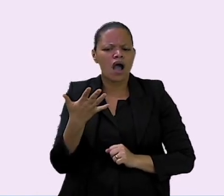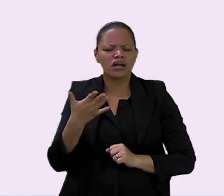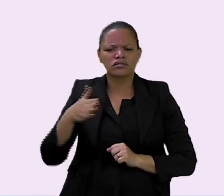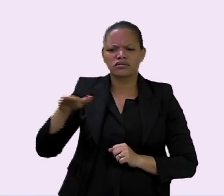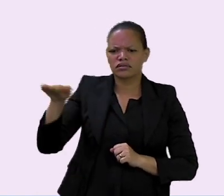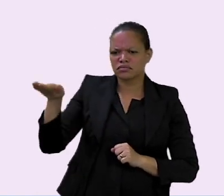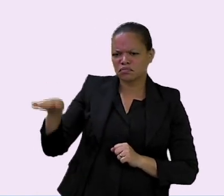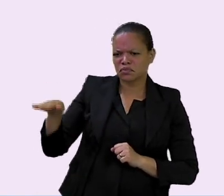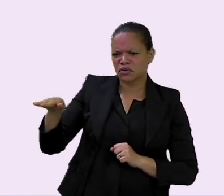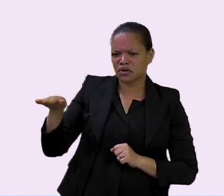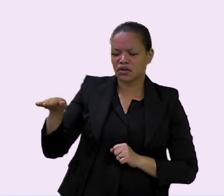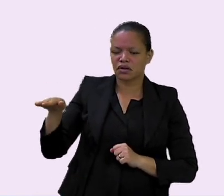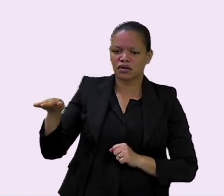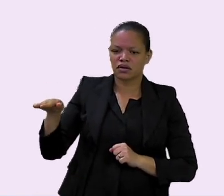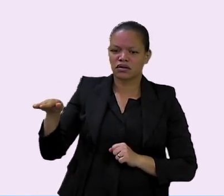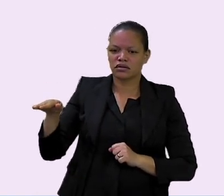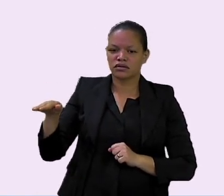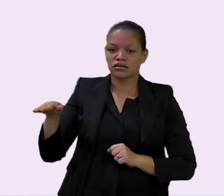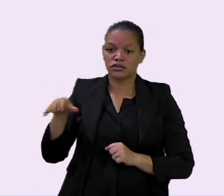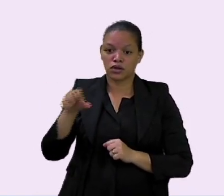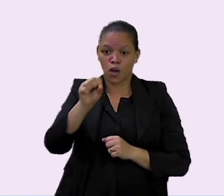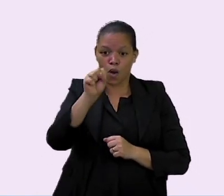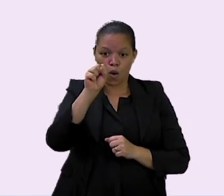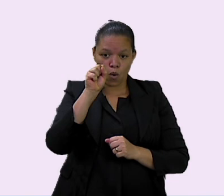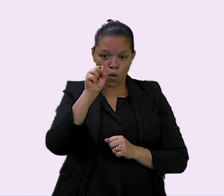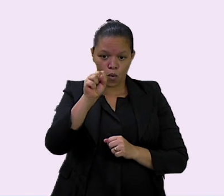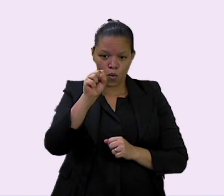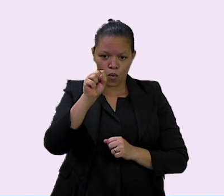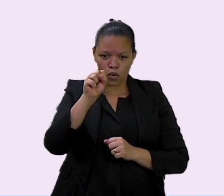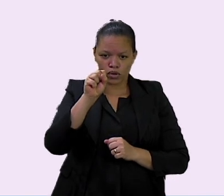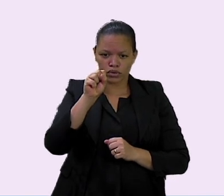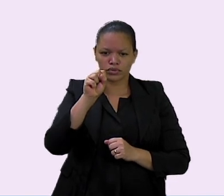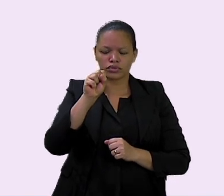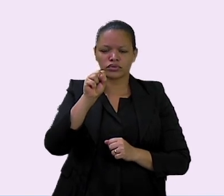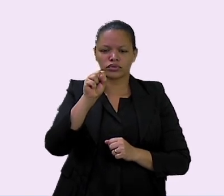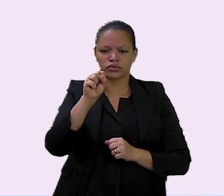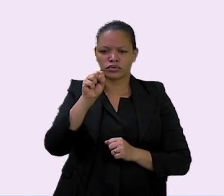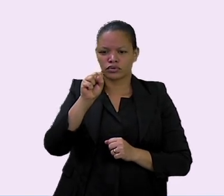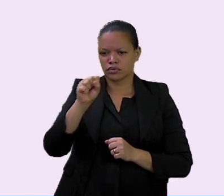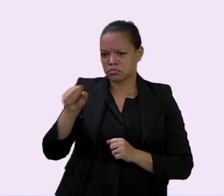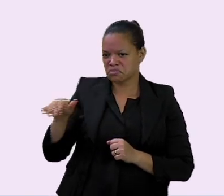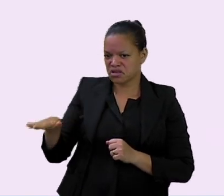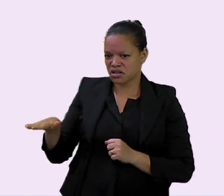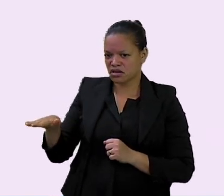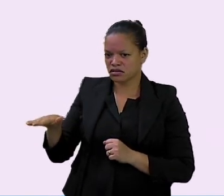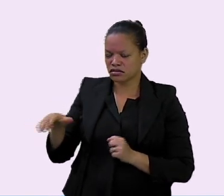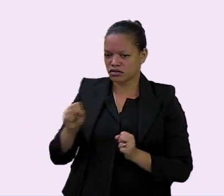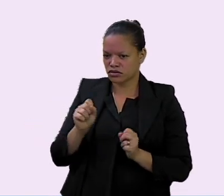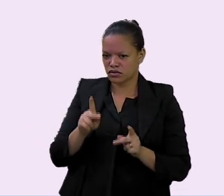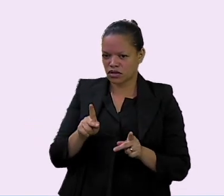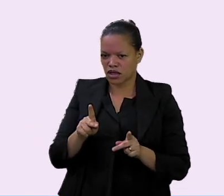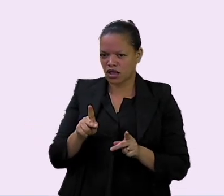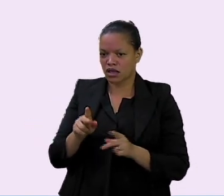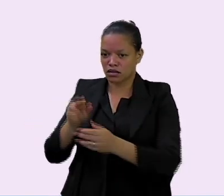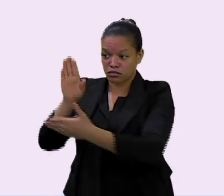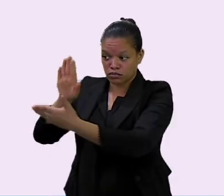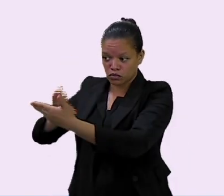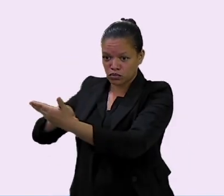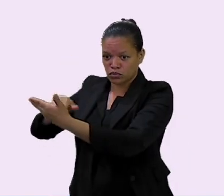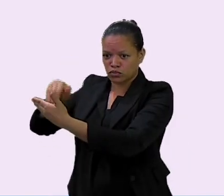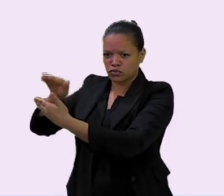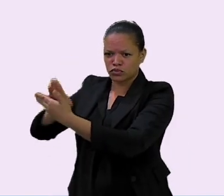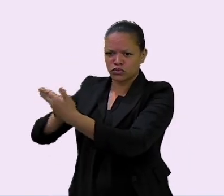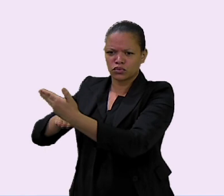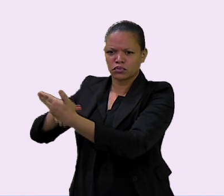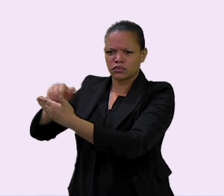letra C, foram 8 de 32. Então, 8 crianças apenas. 1,